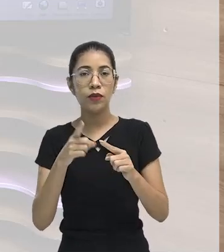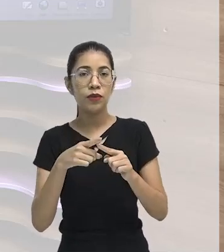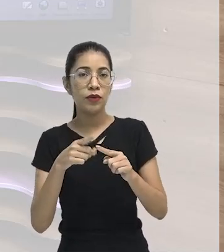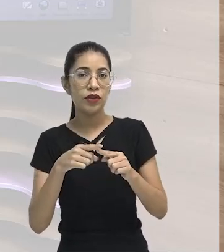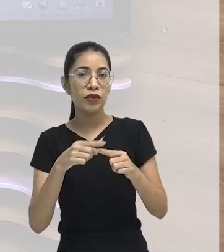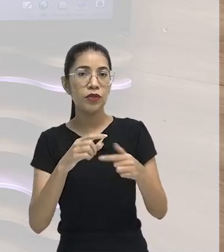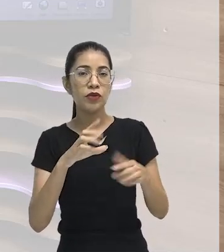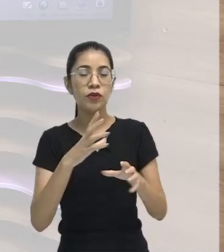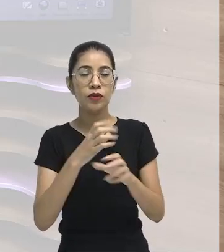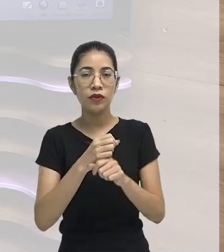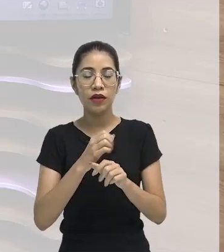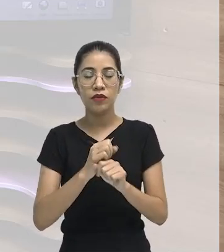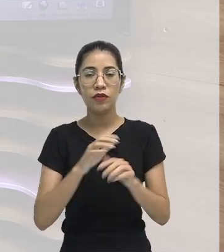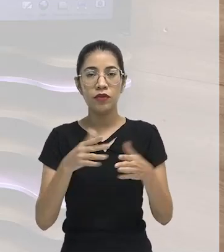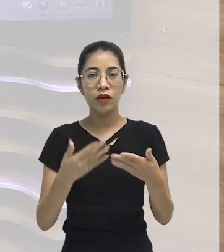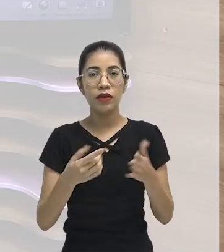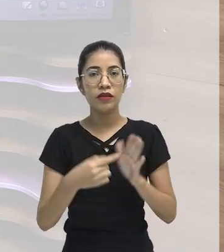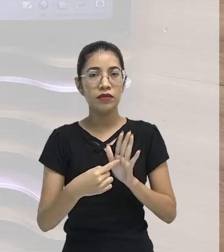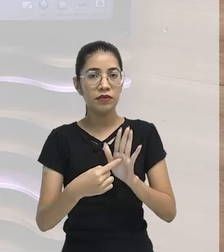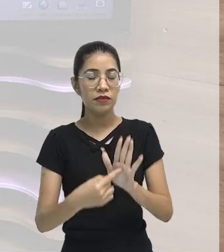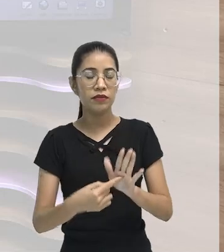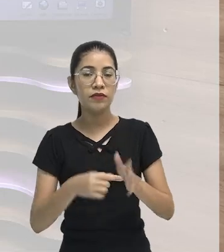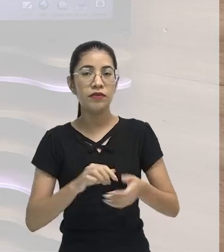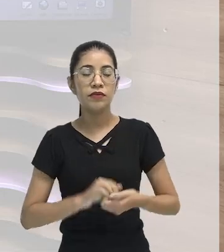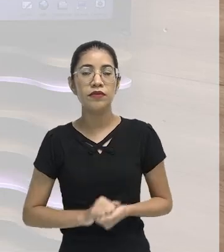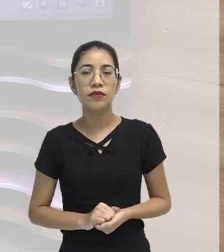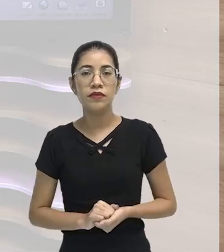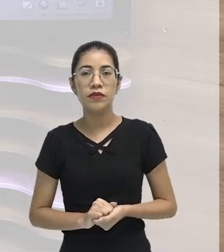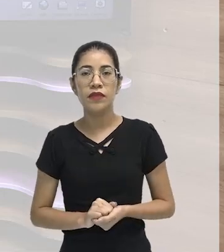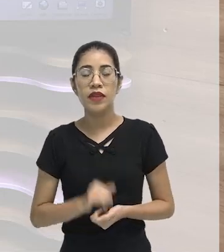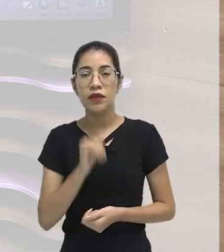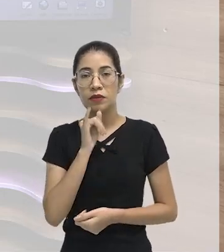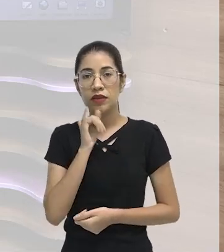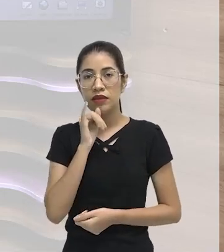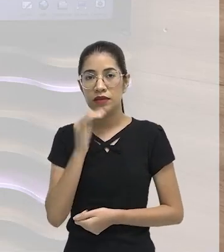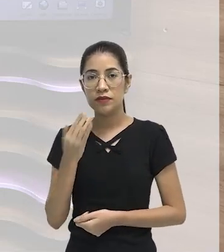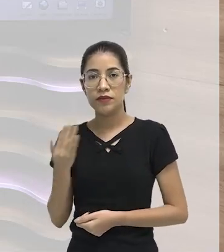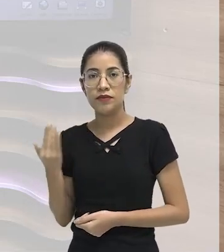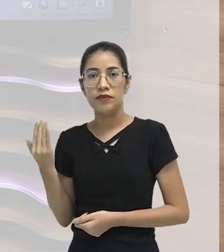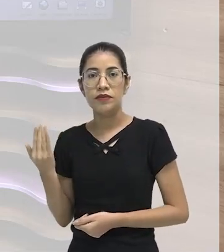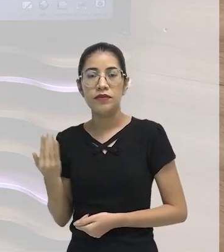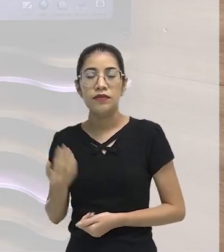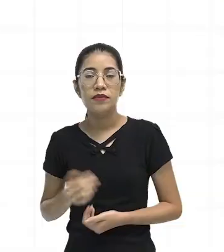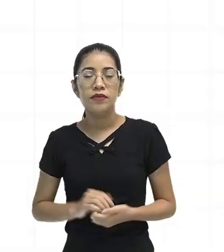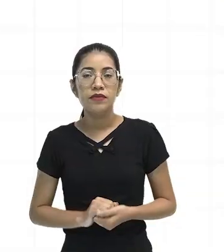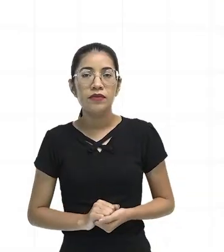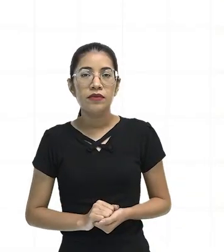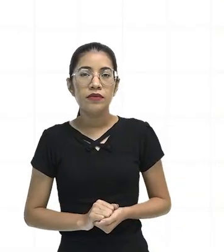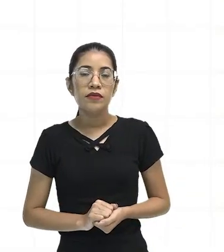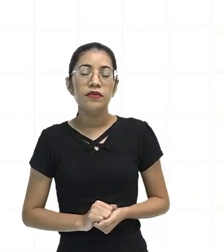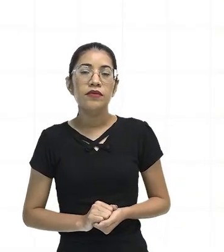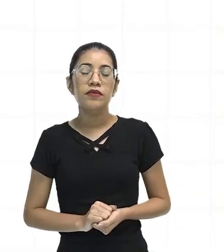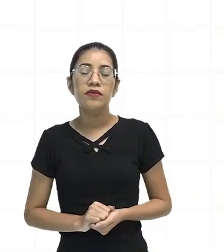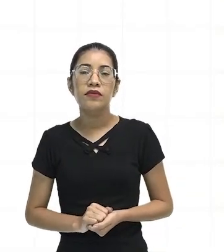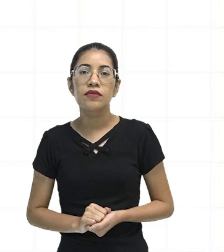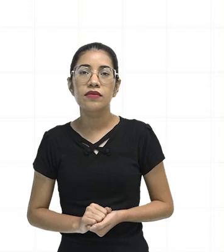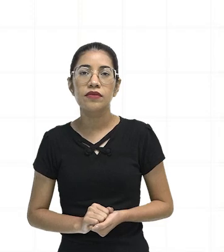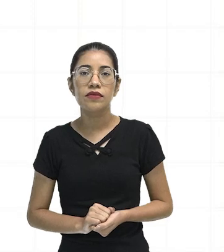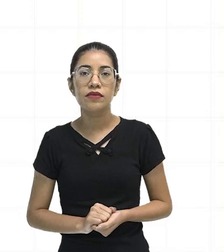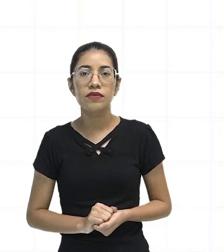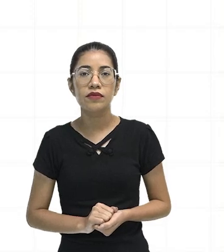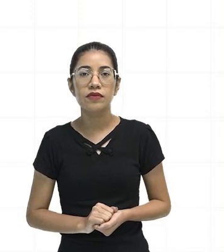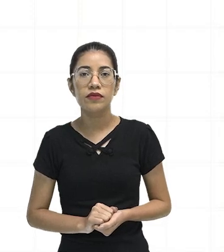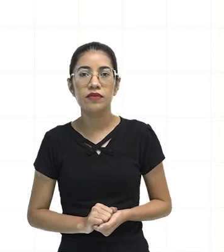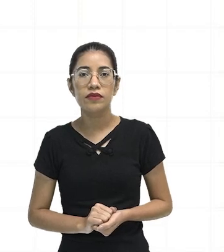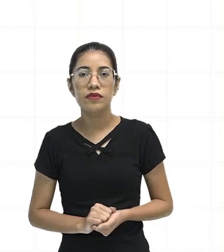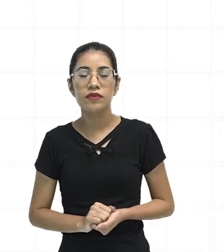de grandeza uma questão estará tratando. Deixa eu te mostrar aqui alguns exemplos, vem na tela comigo. Nós temos aqui então, olha